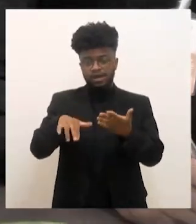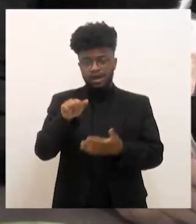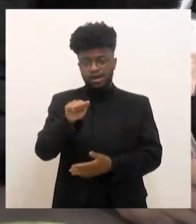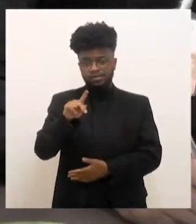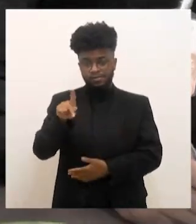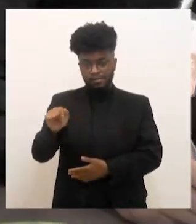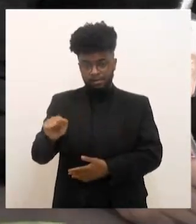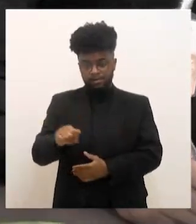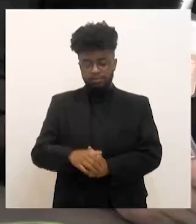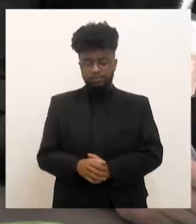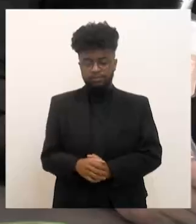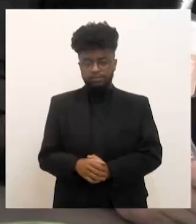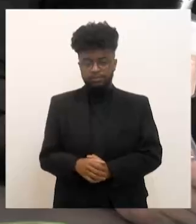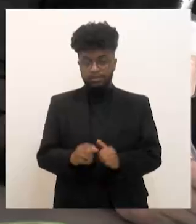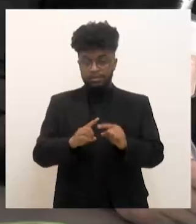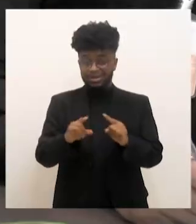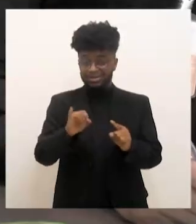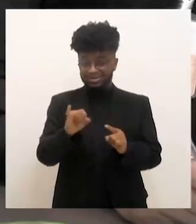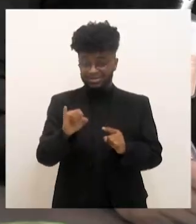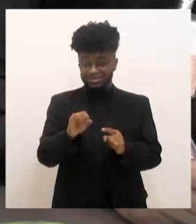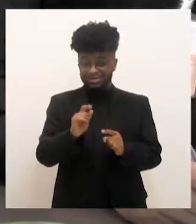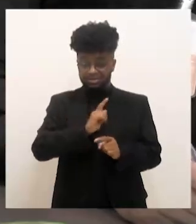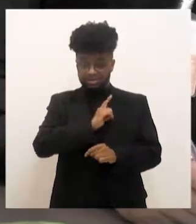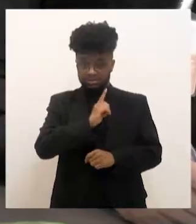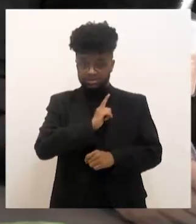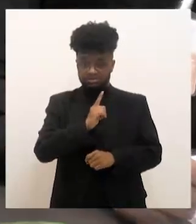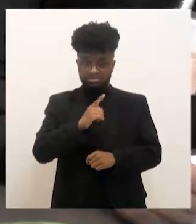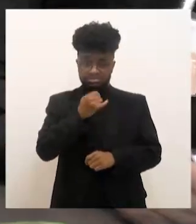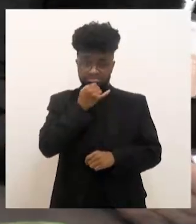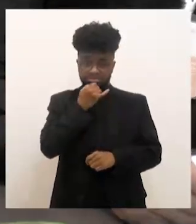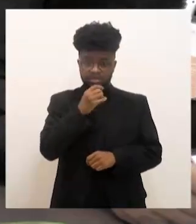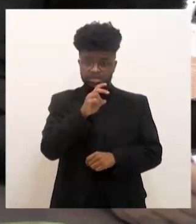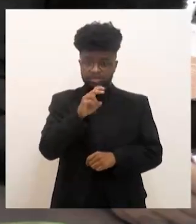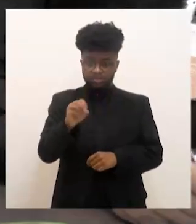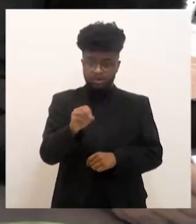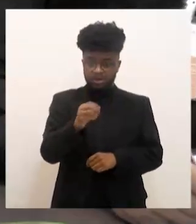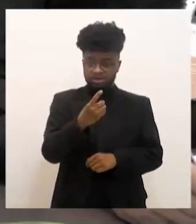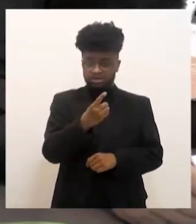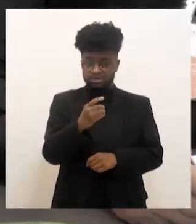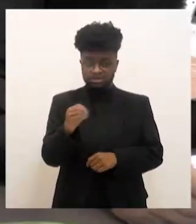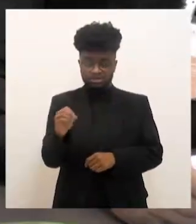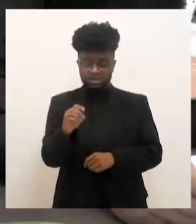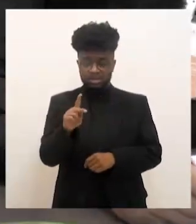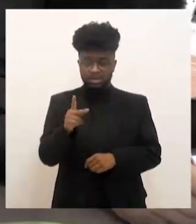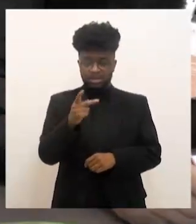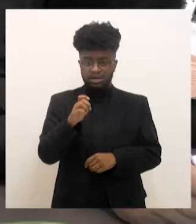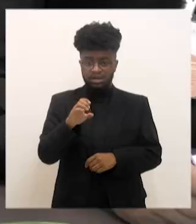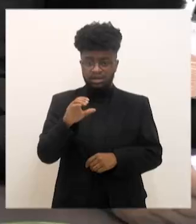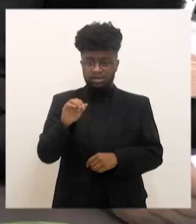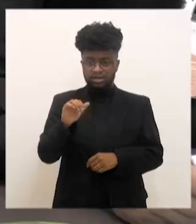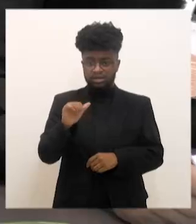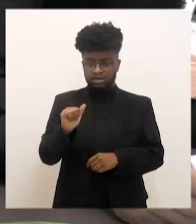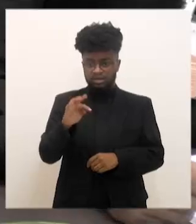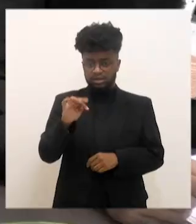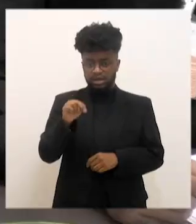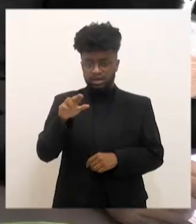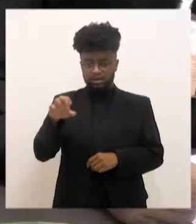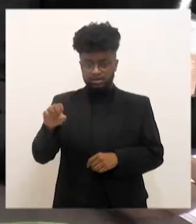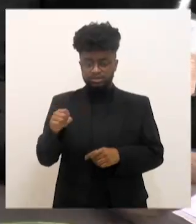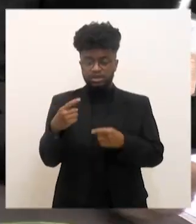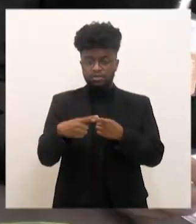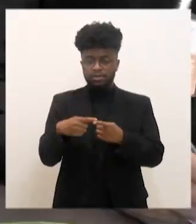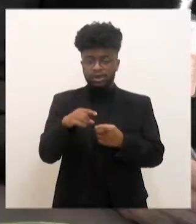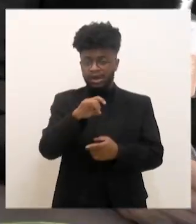APAs. Se ele for gerir APAs de 50, 100 hectares em vários municípios, em várias cidades, porque cada uma